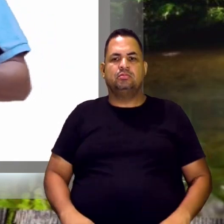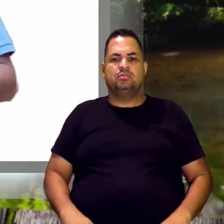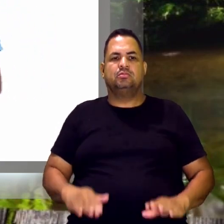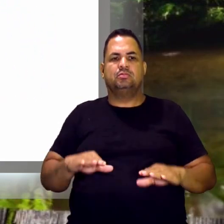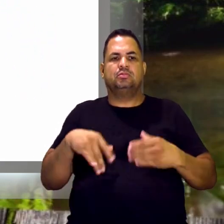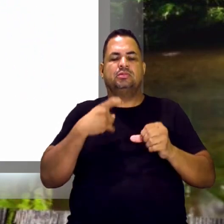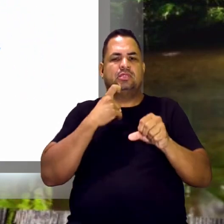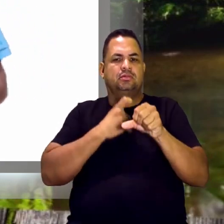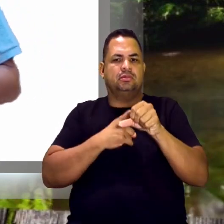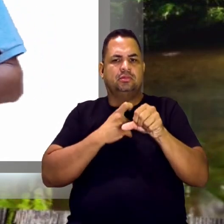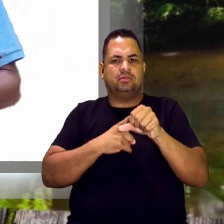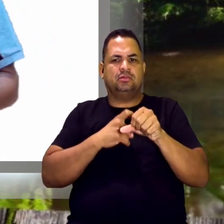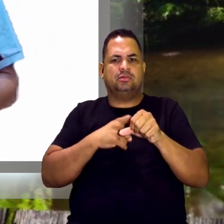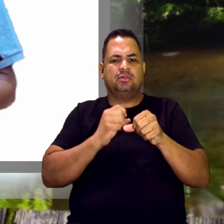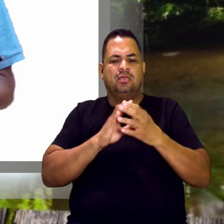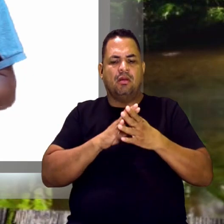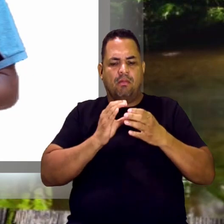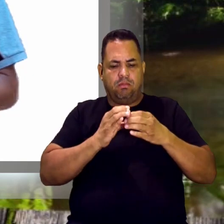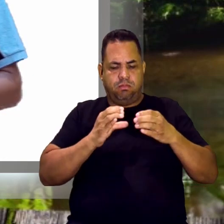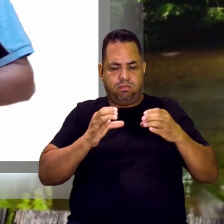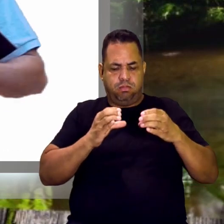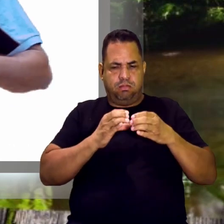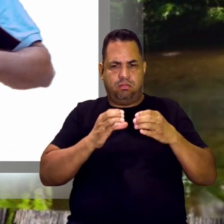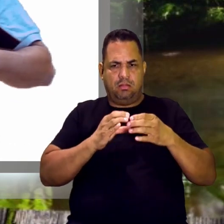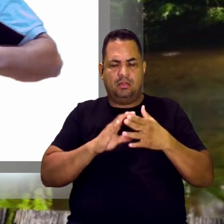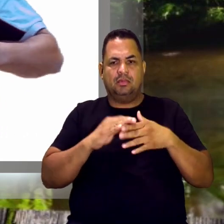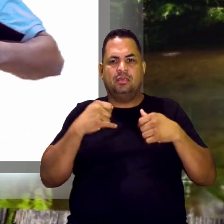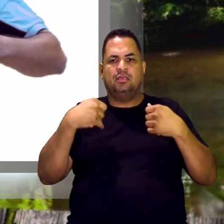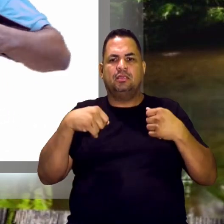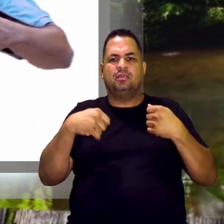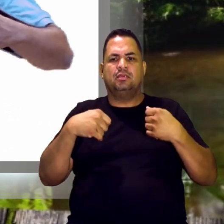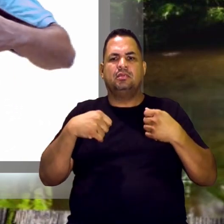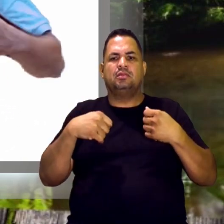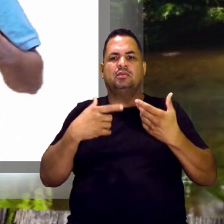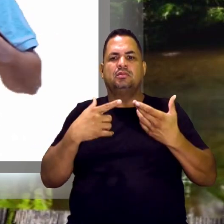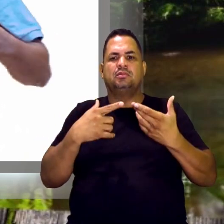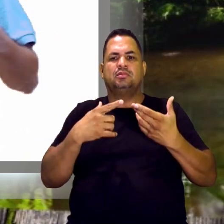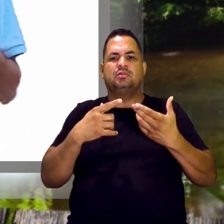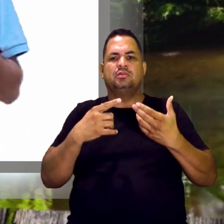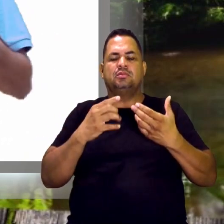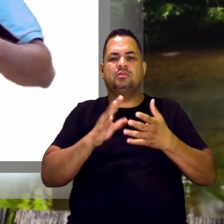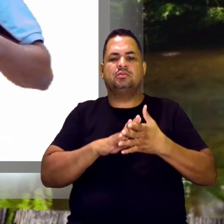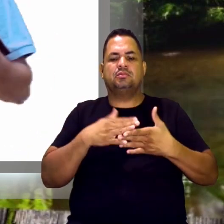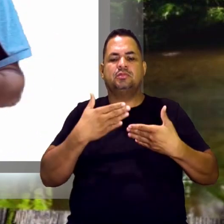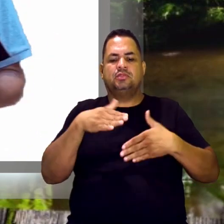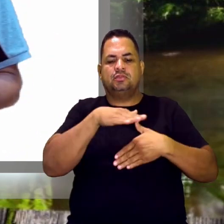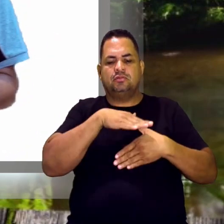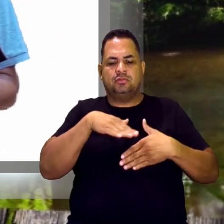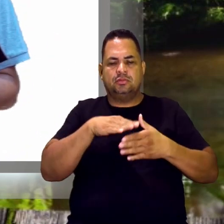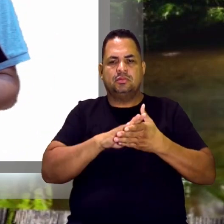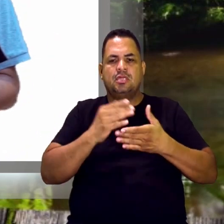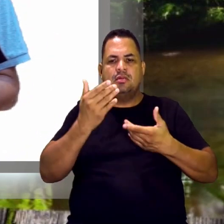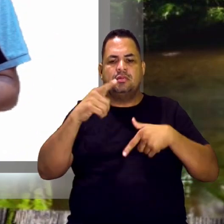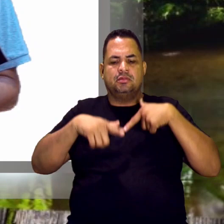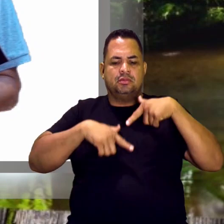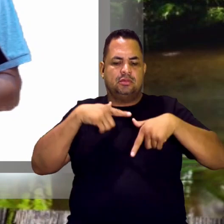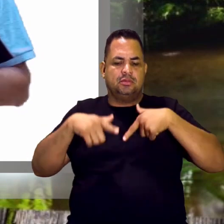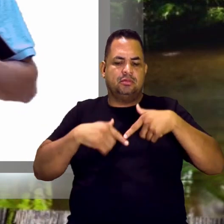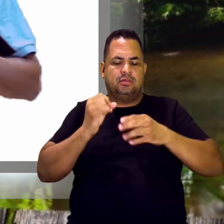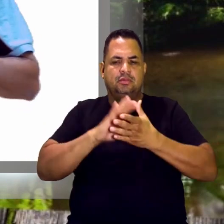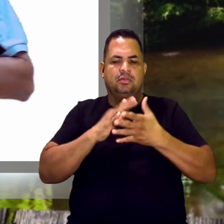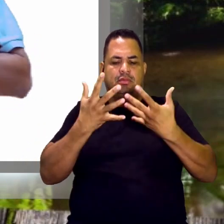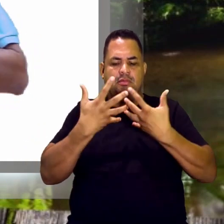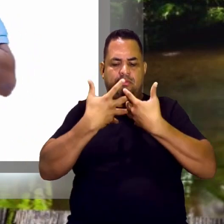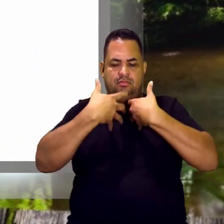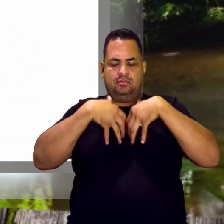muito enrijecida, né? Quando ela está muito cheia, ela precisa de espaço para conseguir realizar as funções